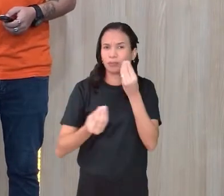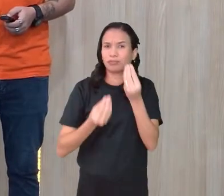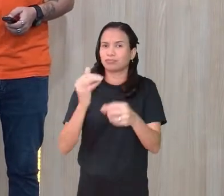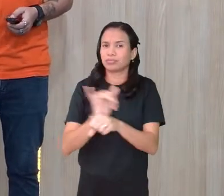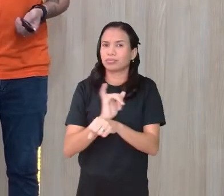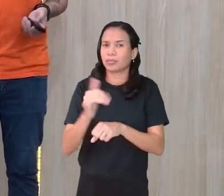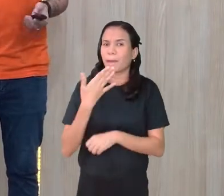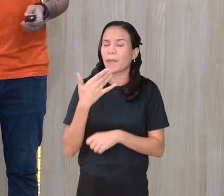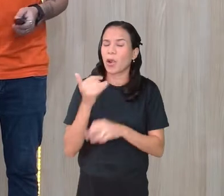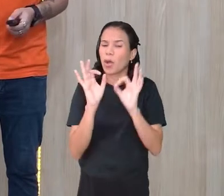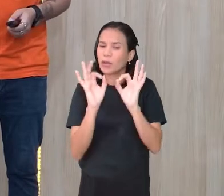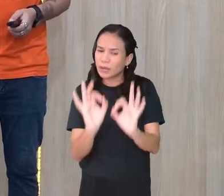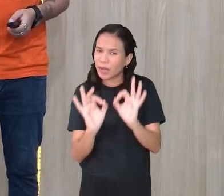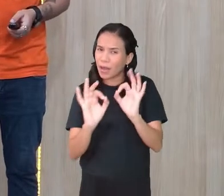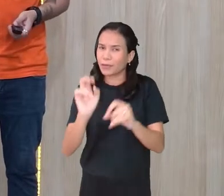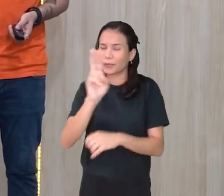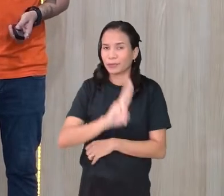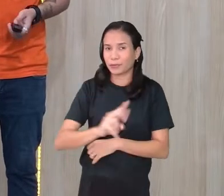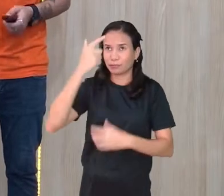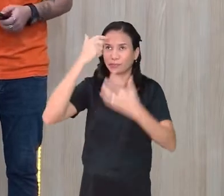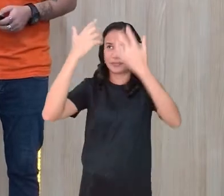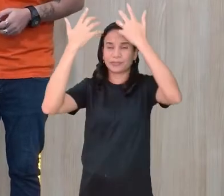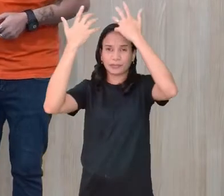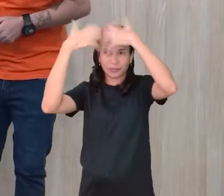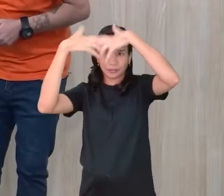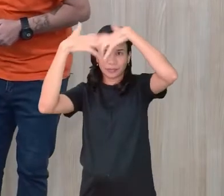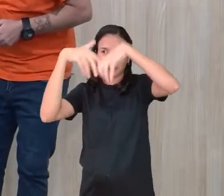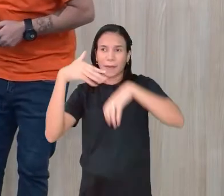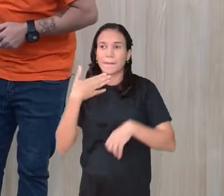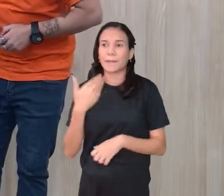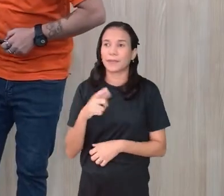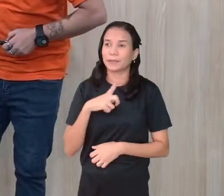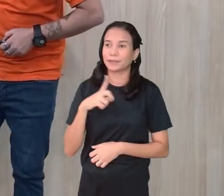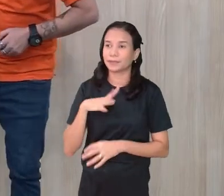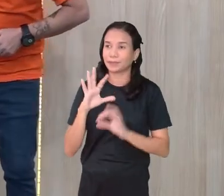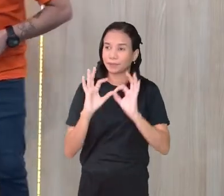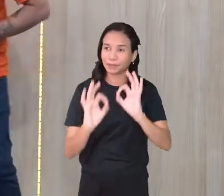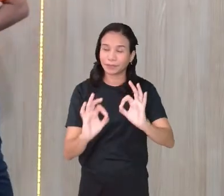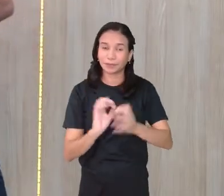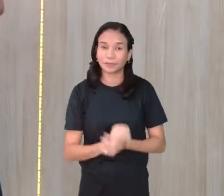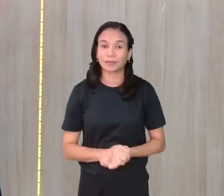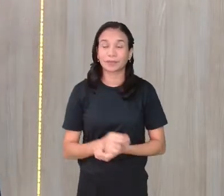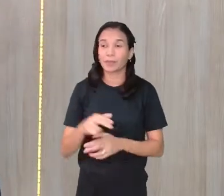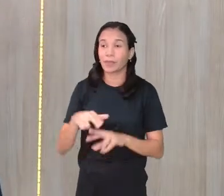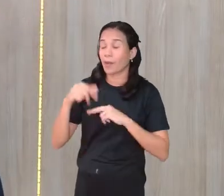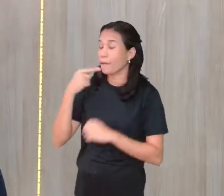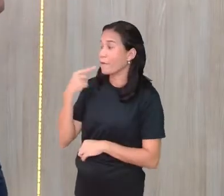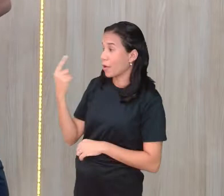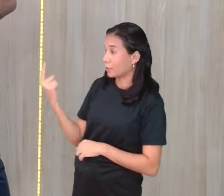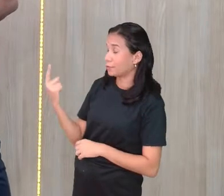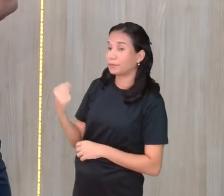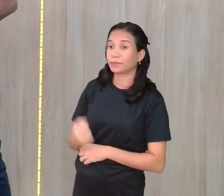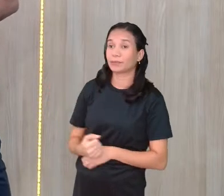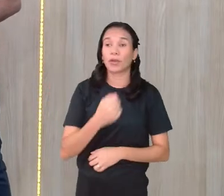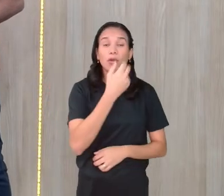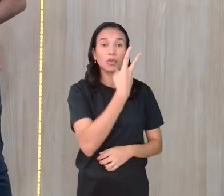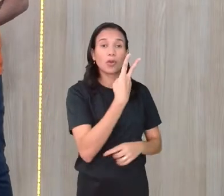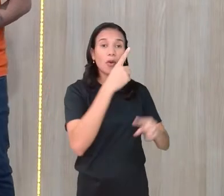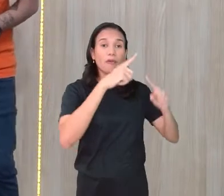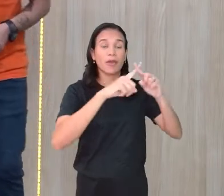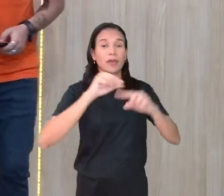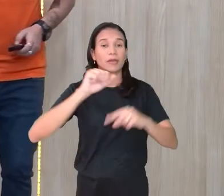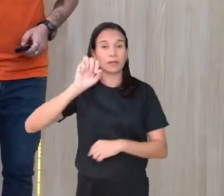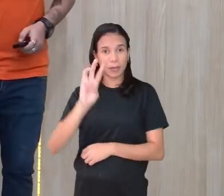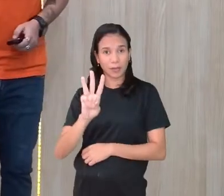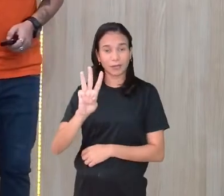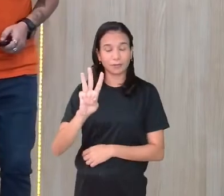é a correta, vamos dizer assim, do raciocínio, melhor falando, tá certo? Então, quando eu digo aqui, ó, 2 vezes